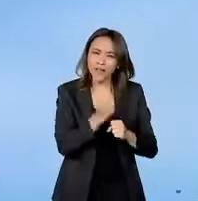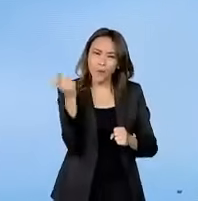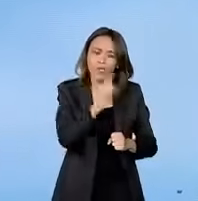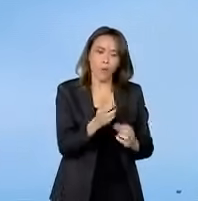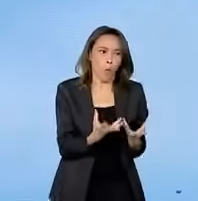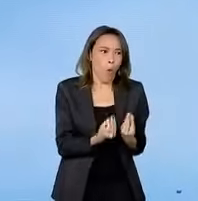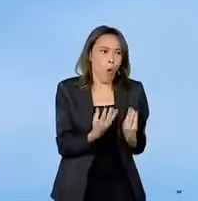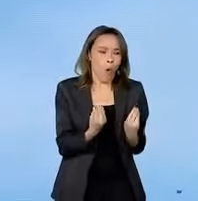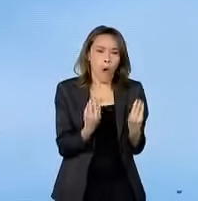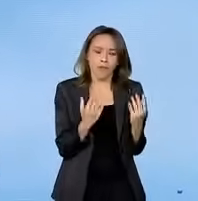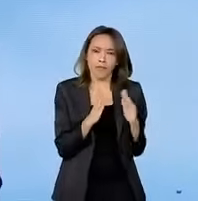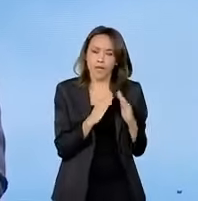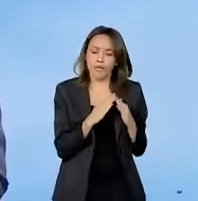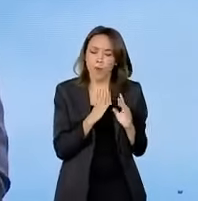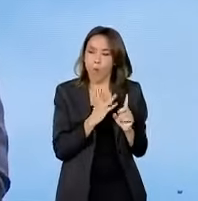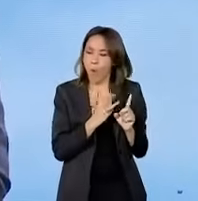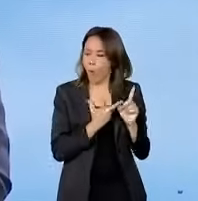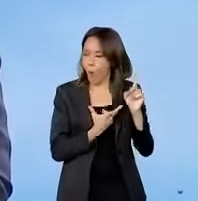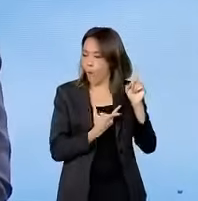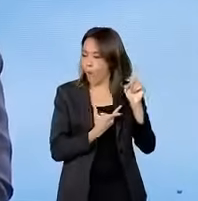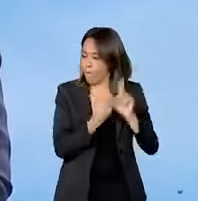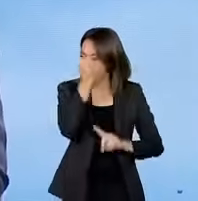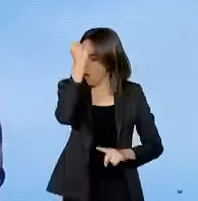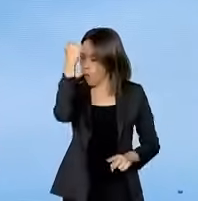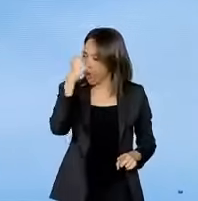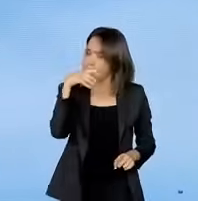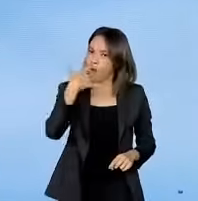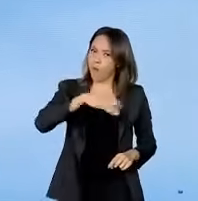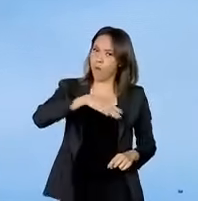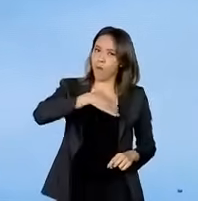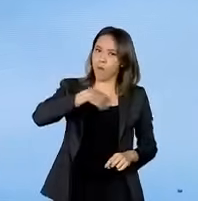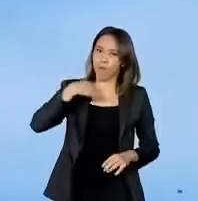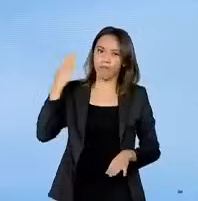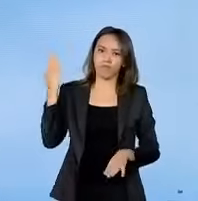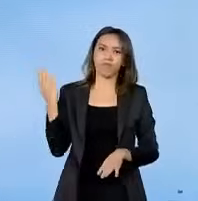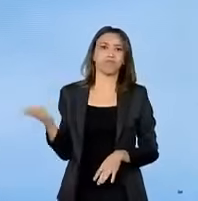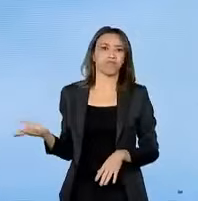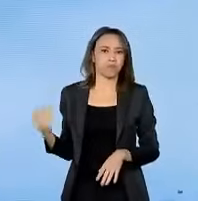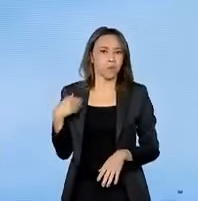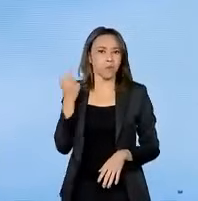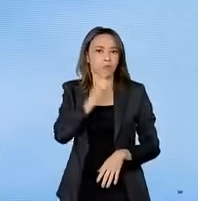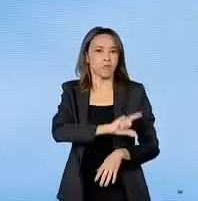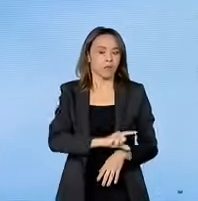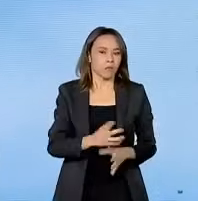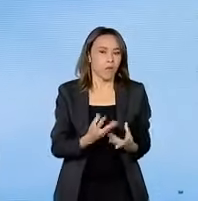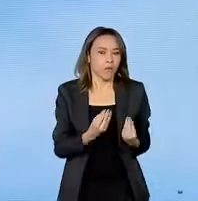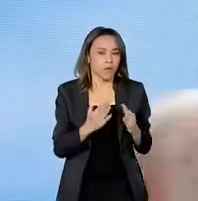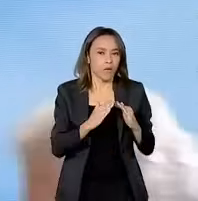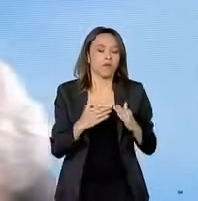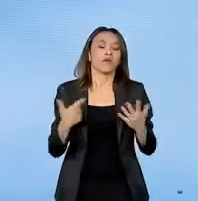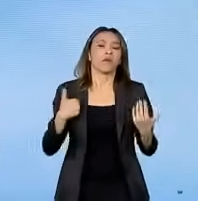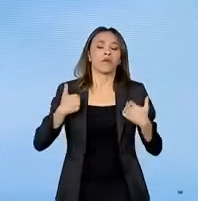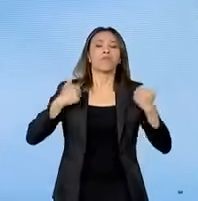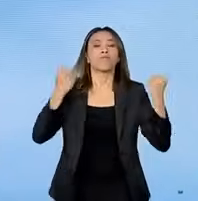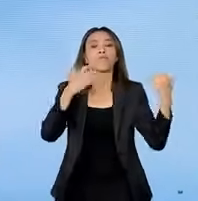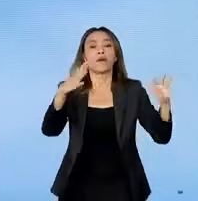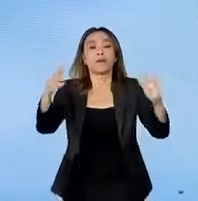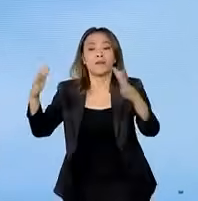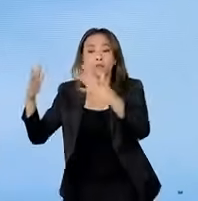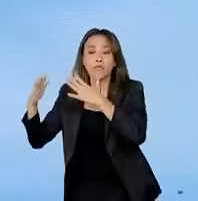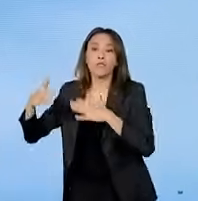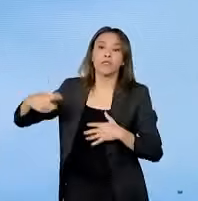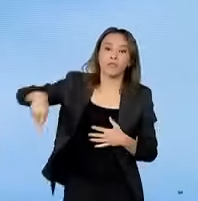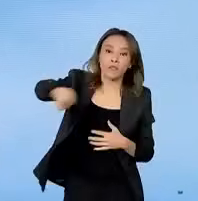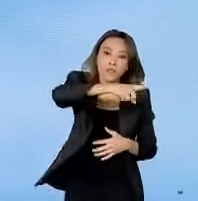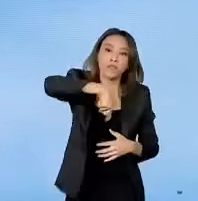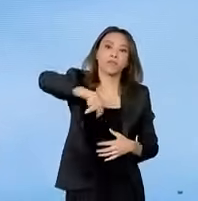agora. É mais um recorde que o senhor pode dizer que o seu governo está batendo. Ao mesmo tempo em que parabenizo todas as entidades, quero